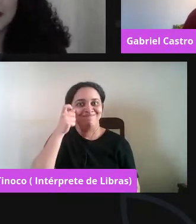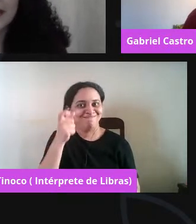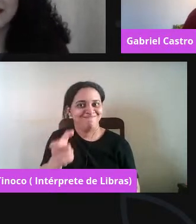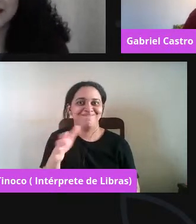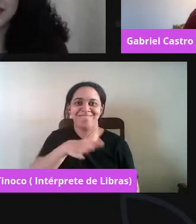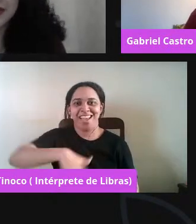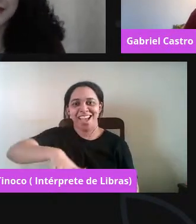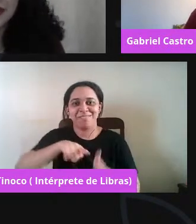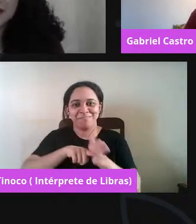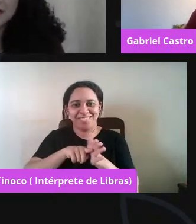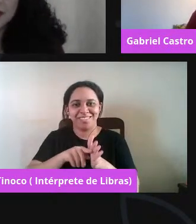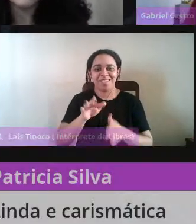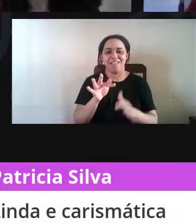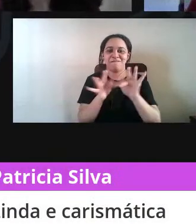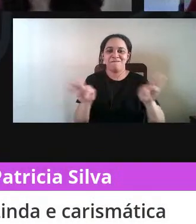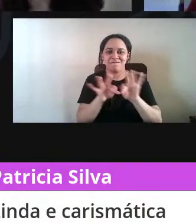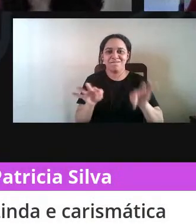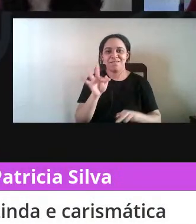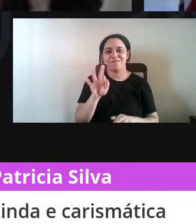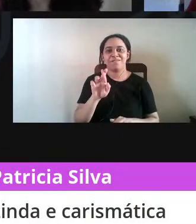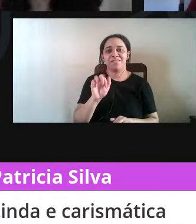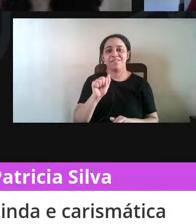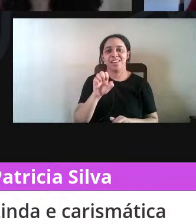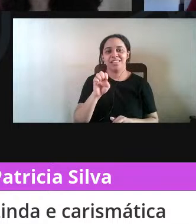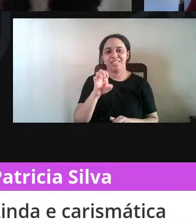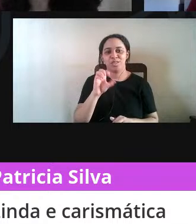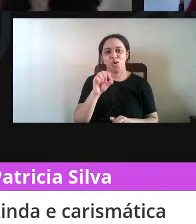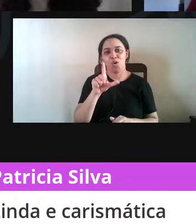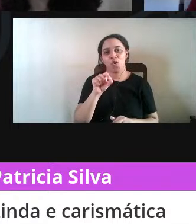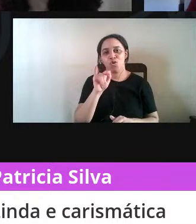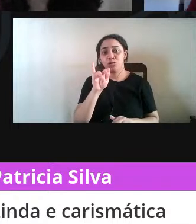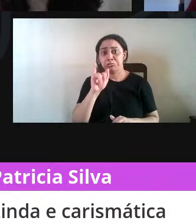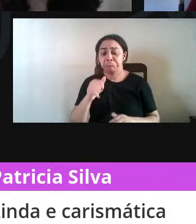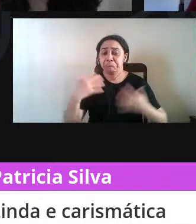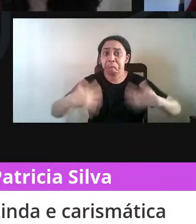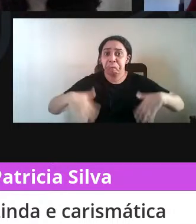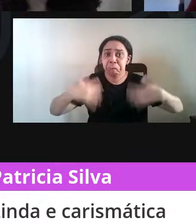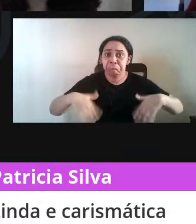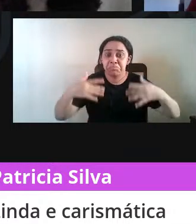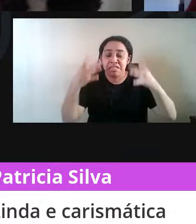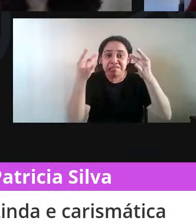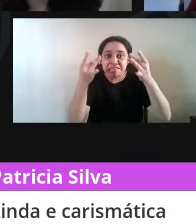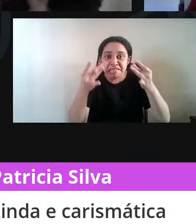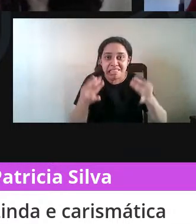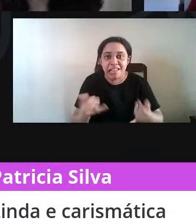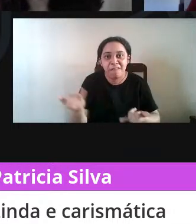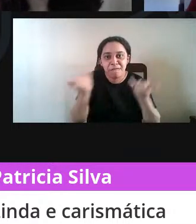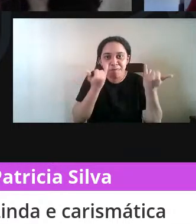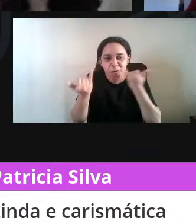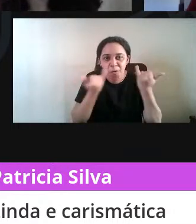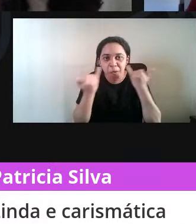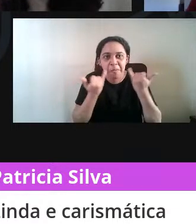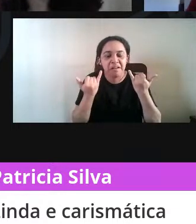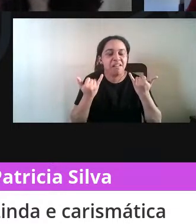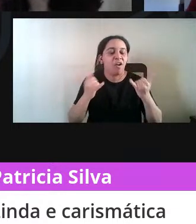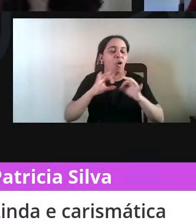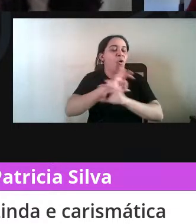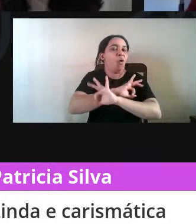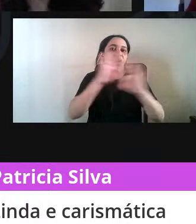com fraseologismos e a riqueza de detalhes, a riqueza de informações que nós